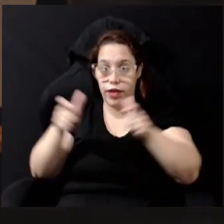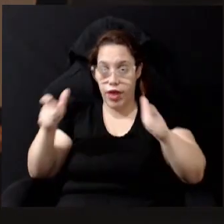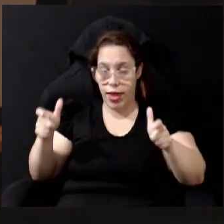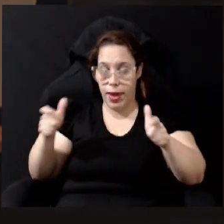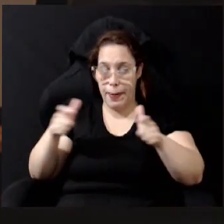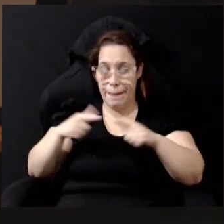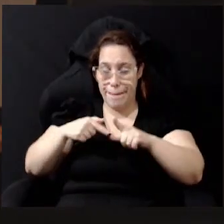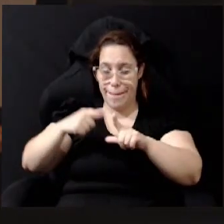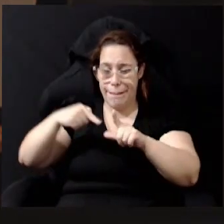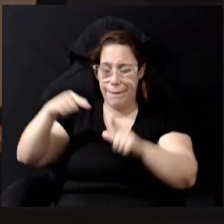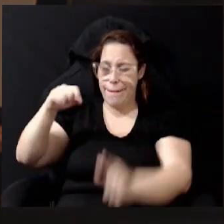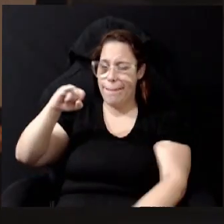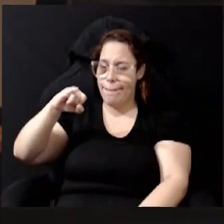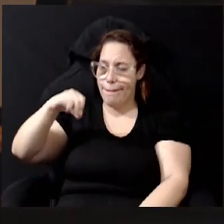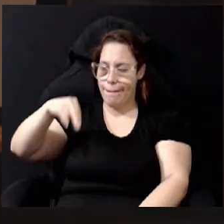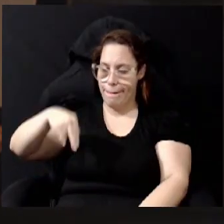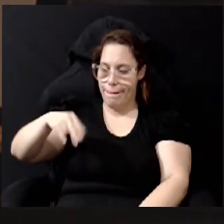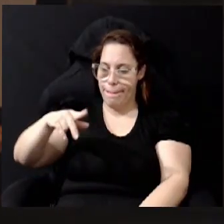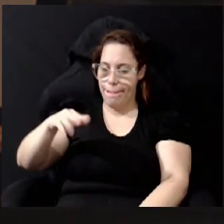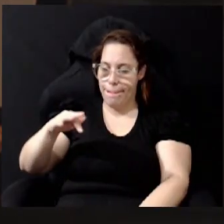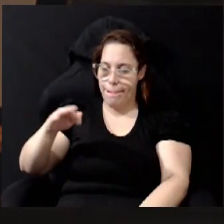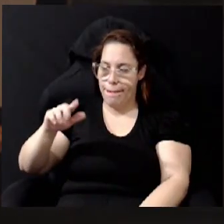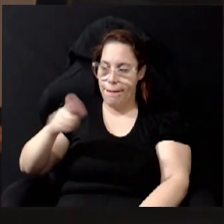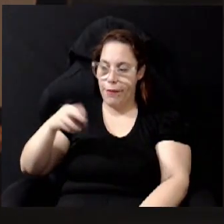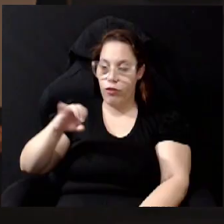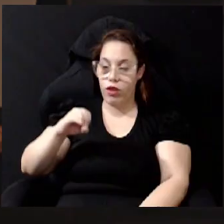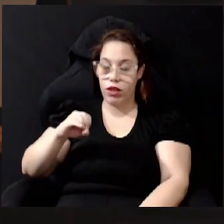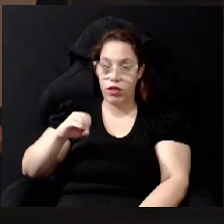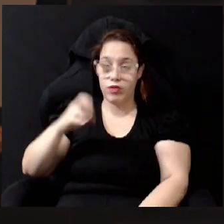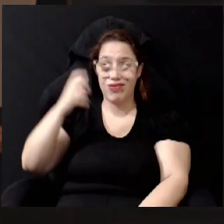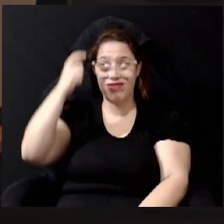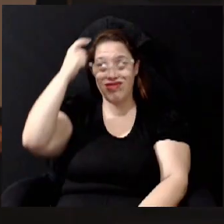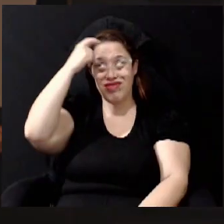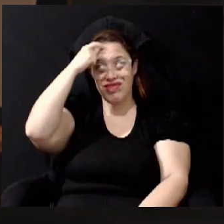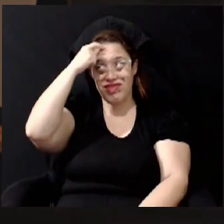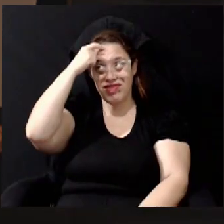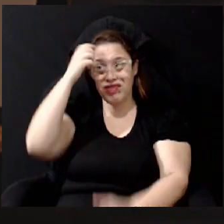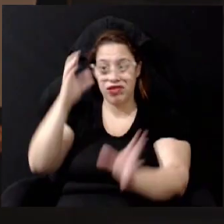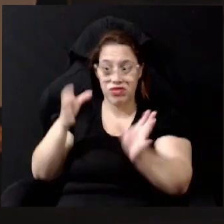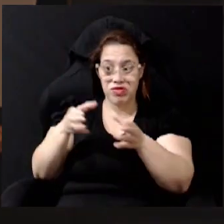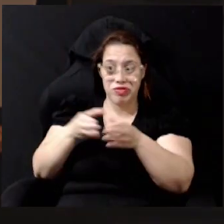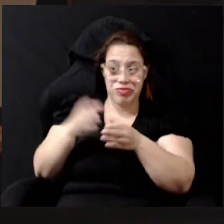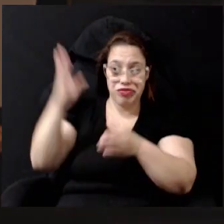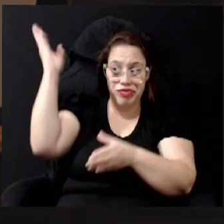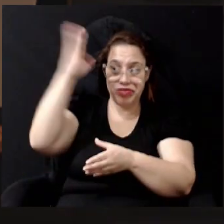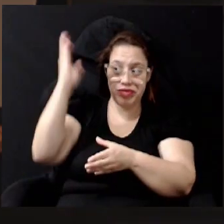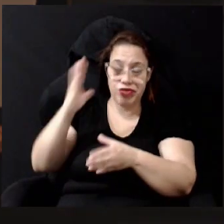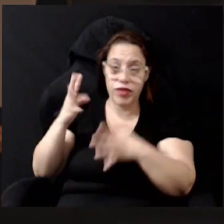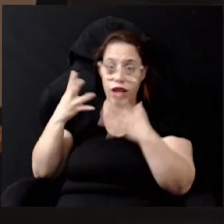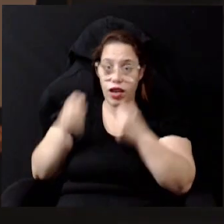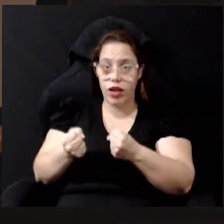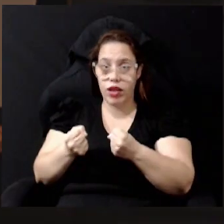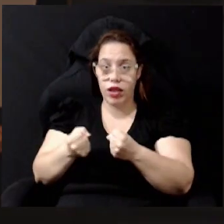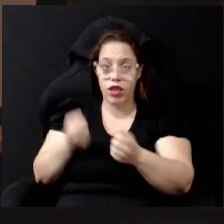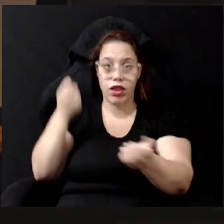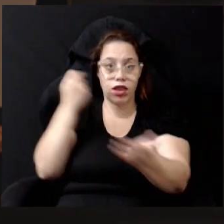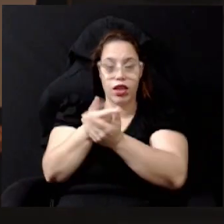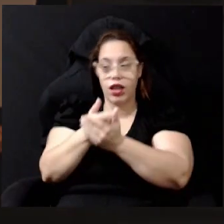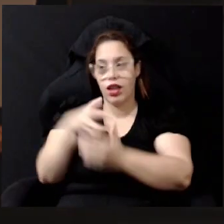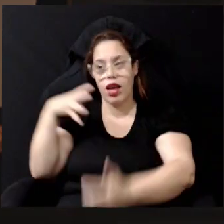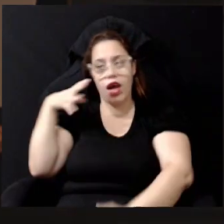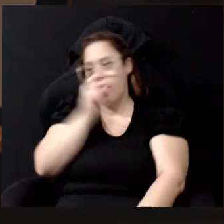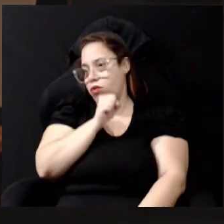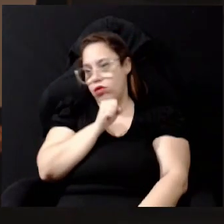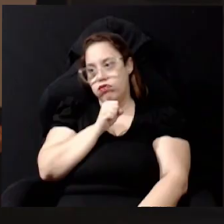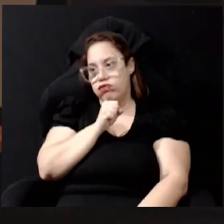ficou meio que na memória, no inconsciente coletivo do brasileiro, que recebeu o dinheiro ele tem que gastar correndo. Então é uma espécie